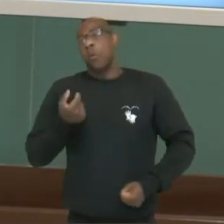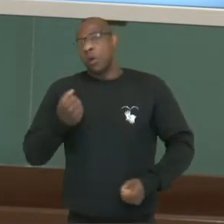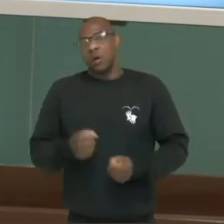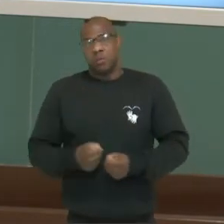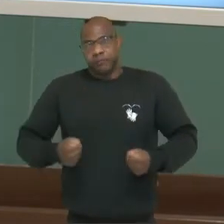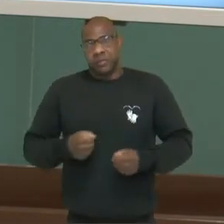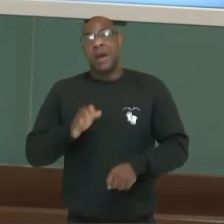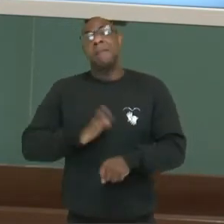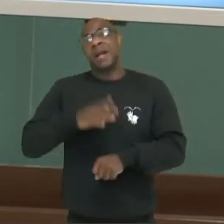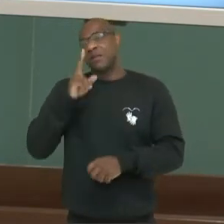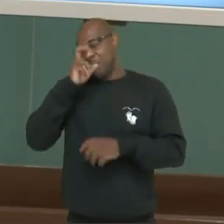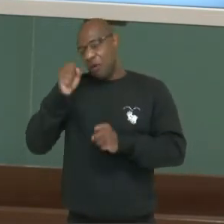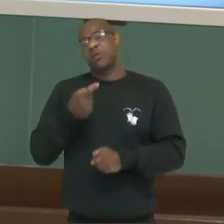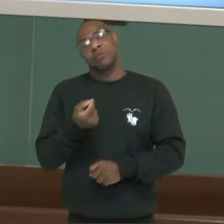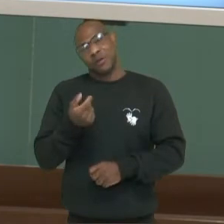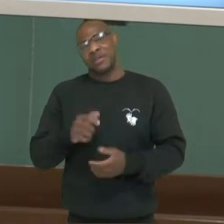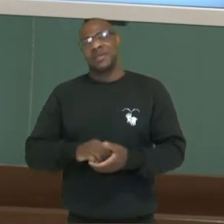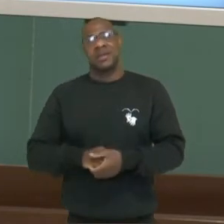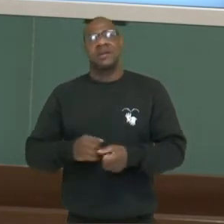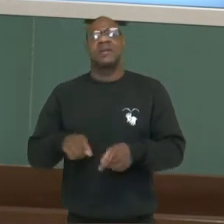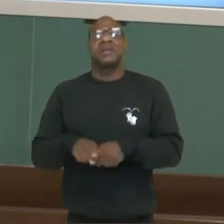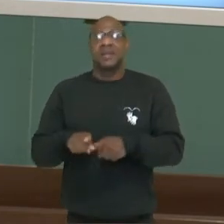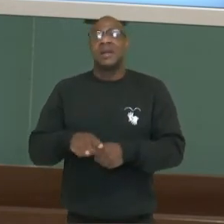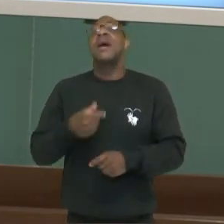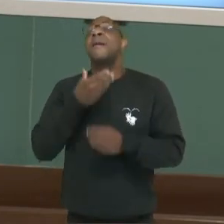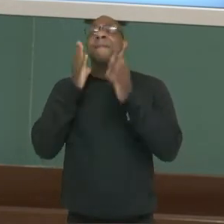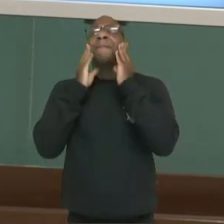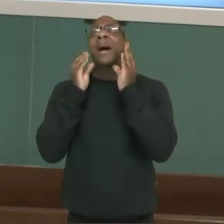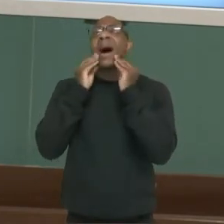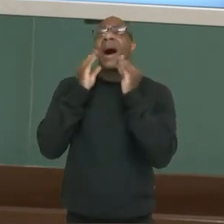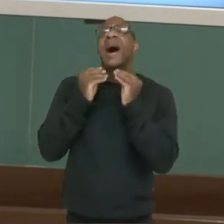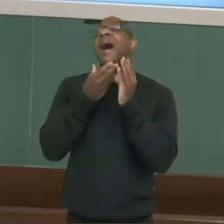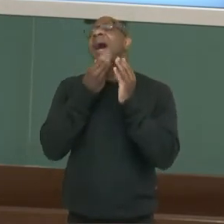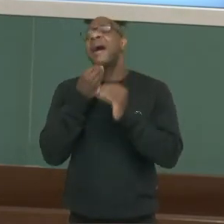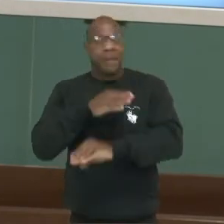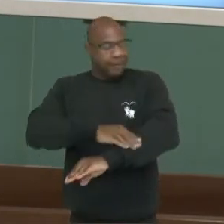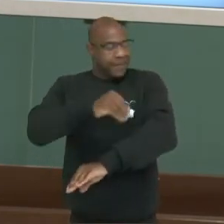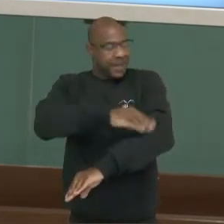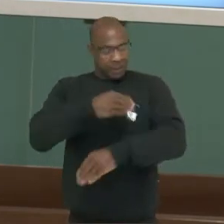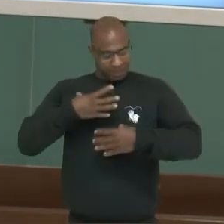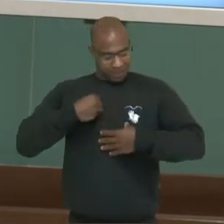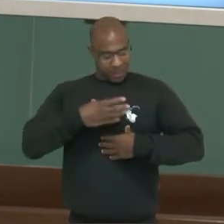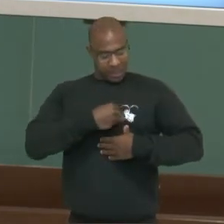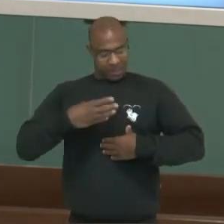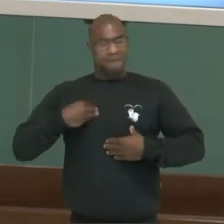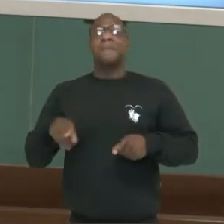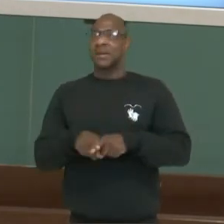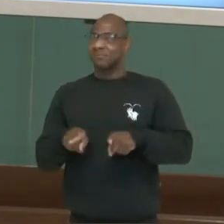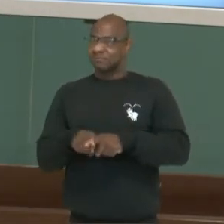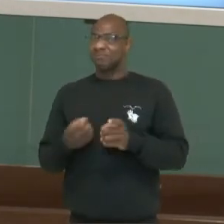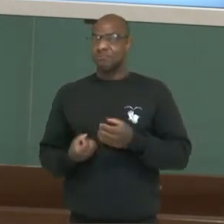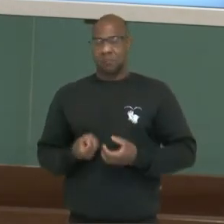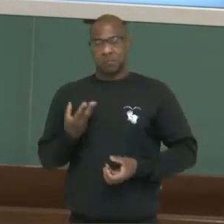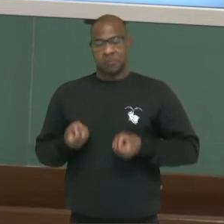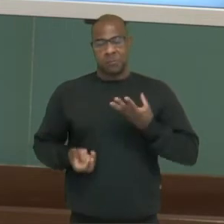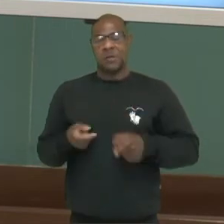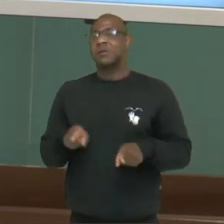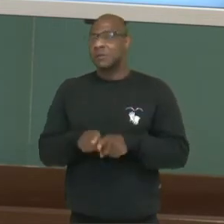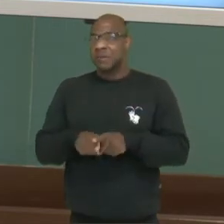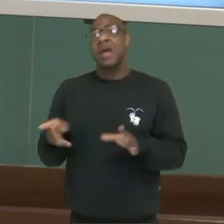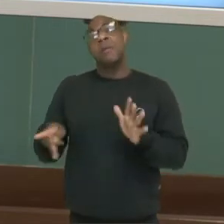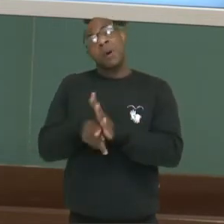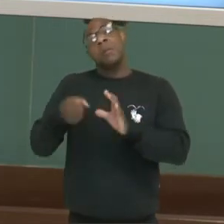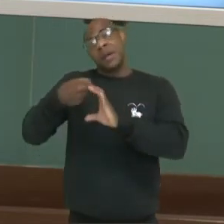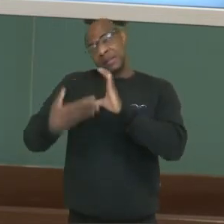do que a mulher, né? Aparecimento também de barba, pelos pubianos, pelos no corpo também é uma